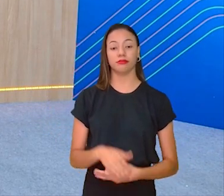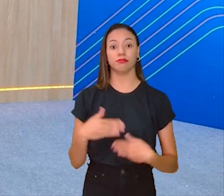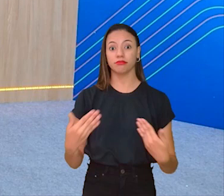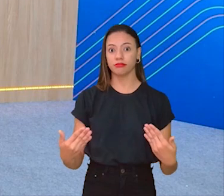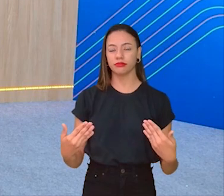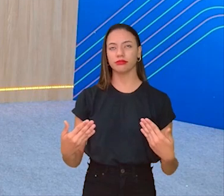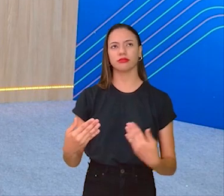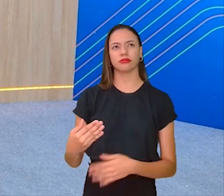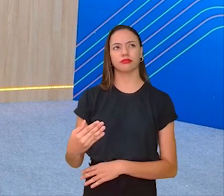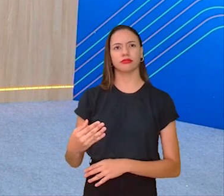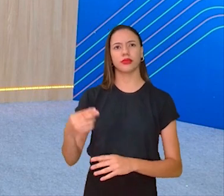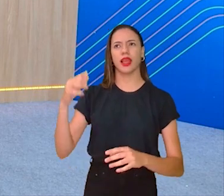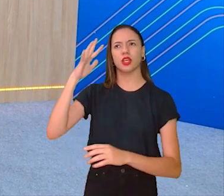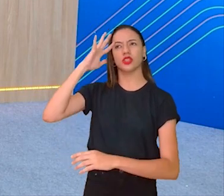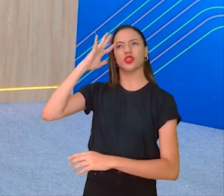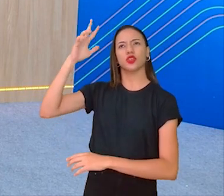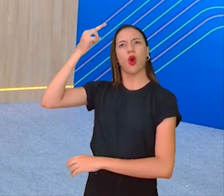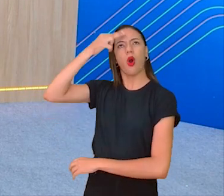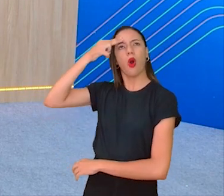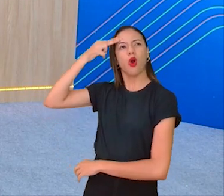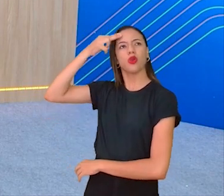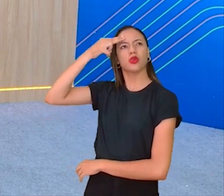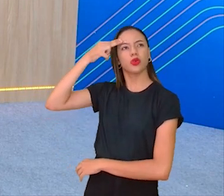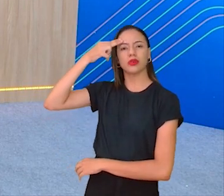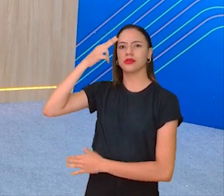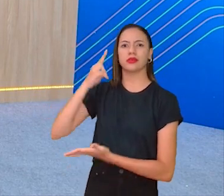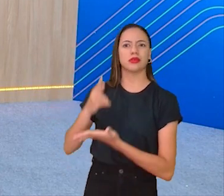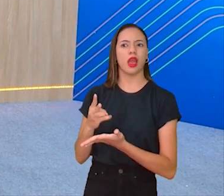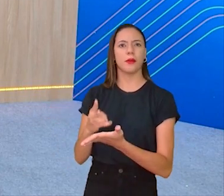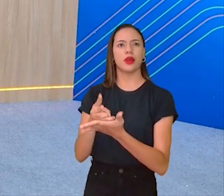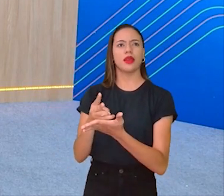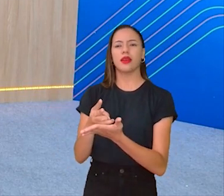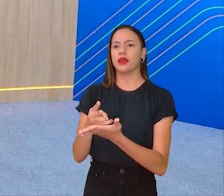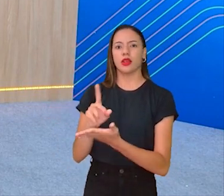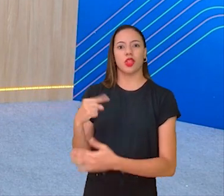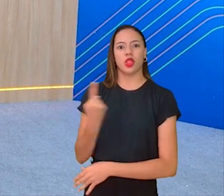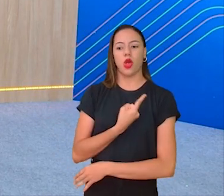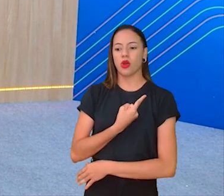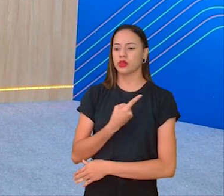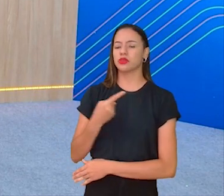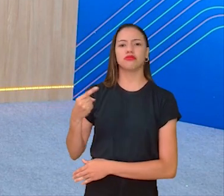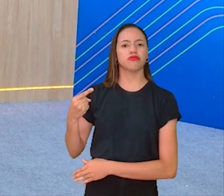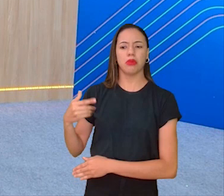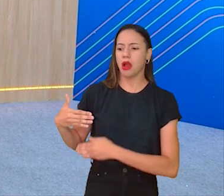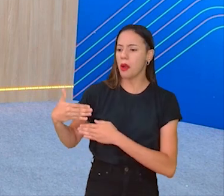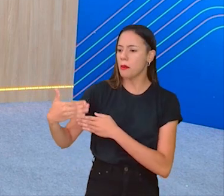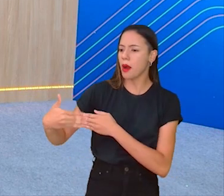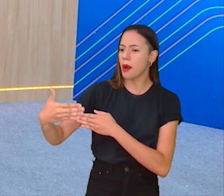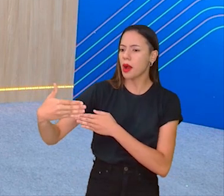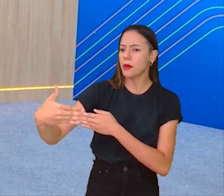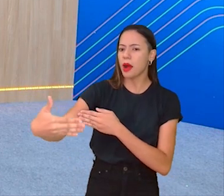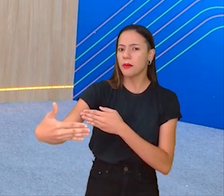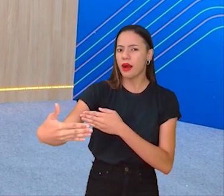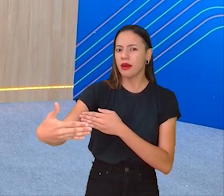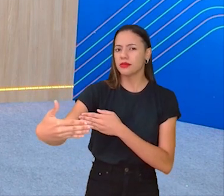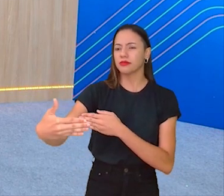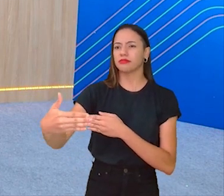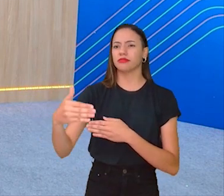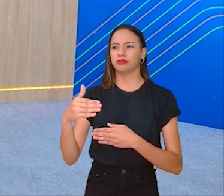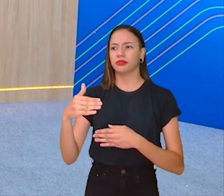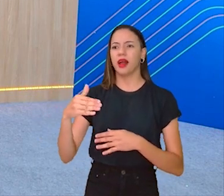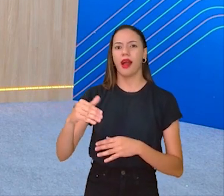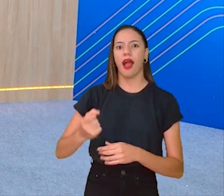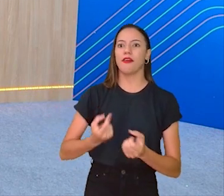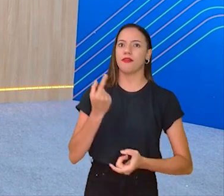essa ideia do sonho, ela sempre veio perpetuando, assim, a gente veio perpetuando ela de forma, às vezes, mais indireta e de forma